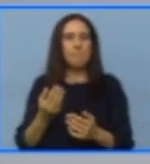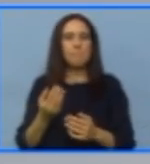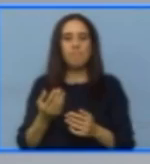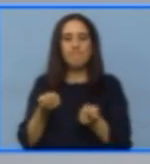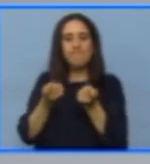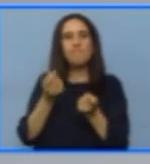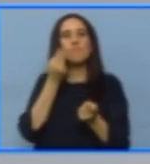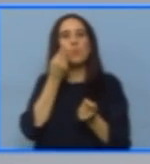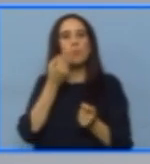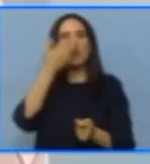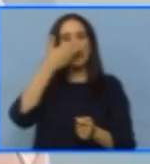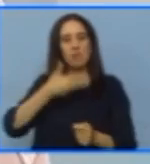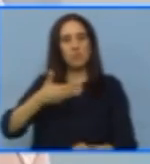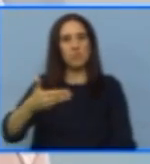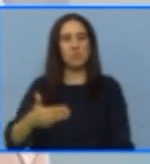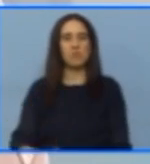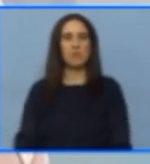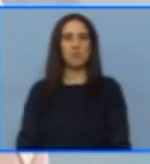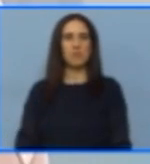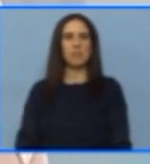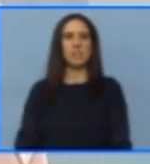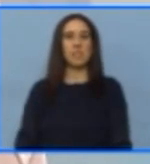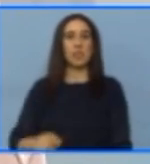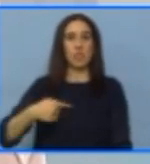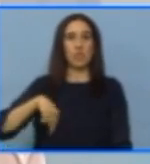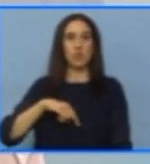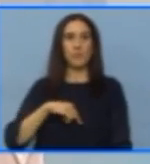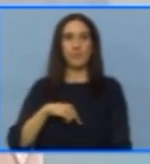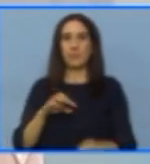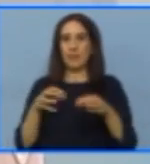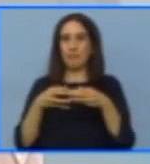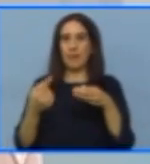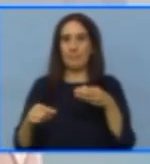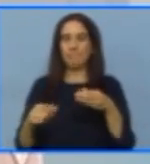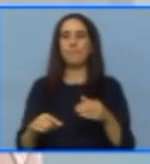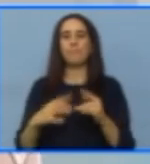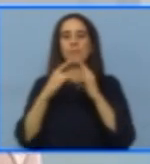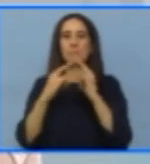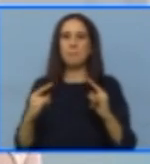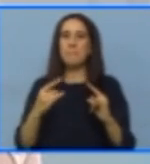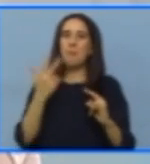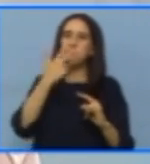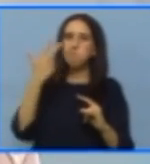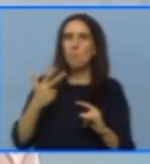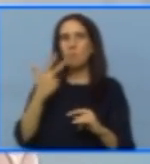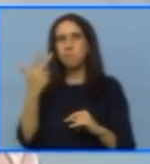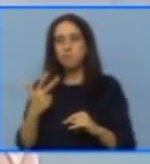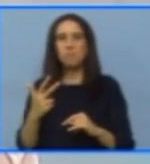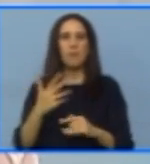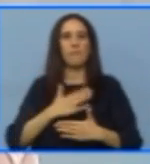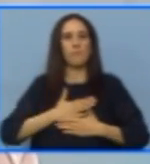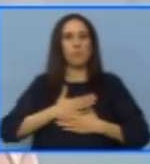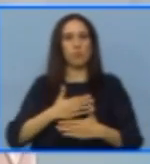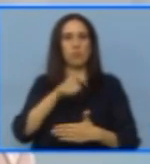vai organizar ao longo dos próximos dias? Nós temos uma equipa, o acampamento é feito exclusivamente, ou quase exclusivamente, com base em